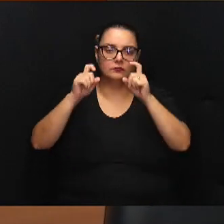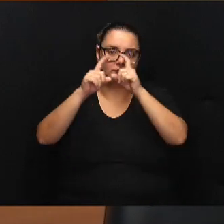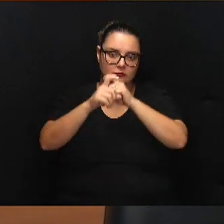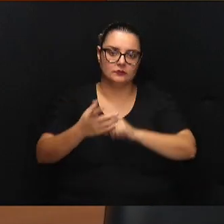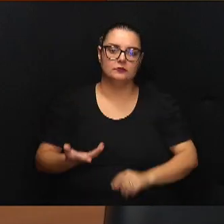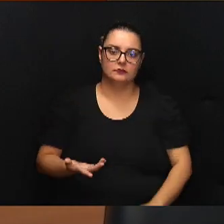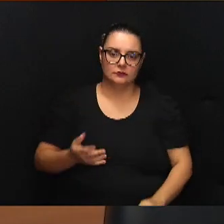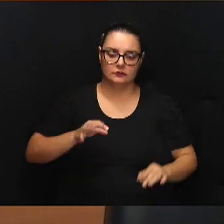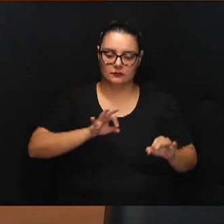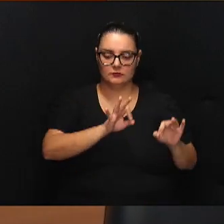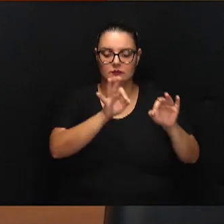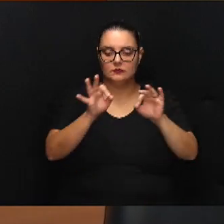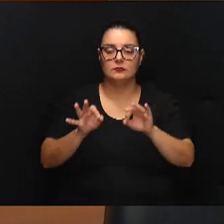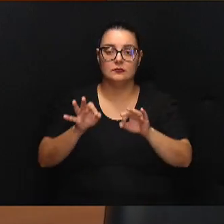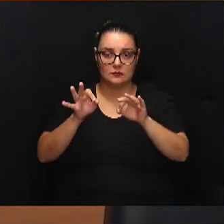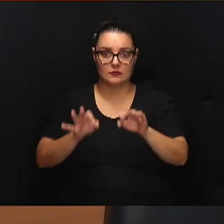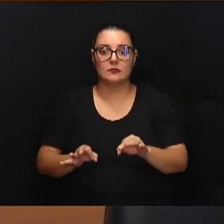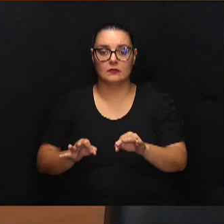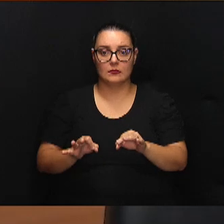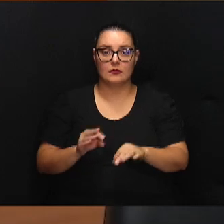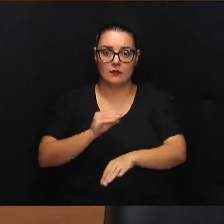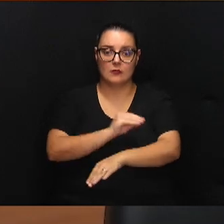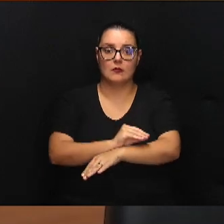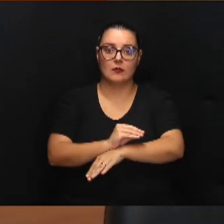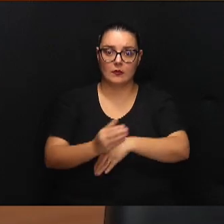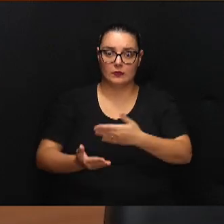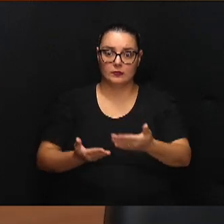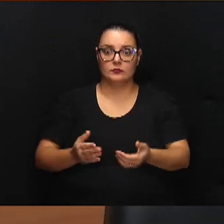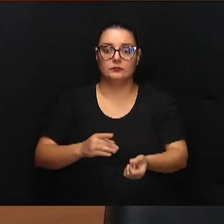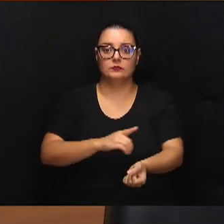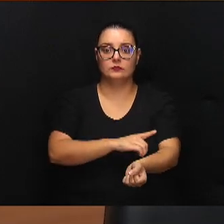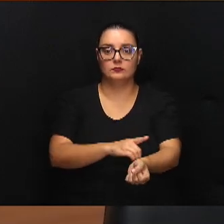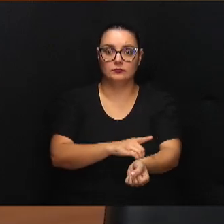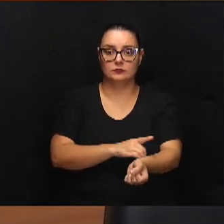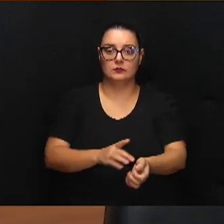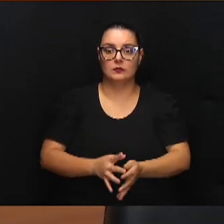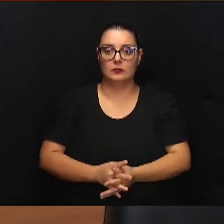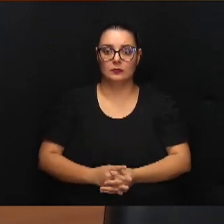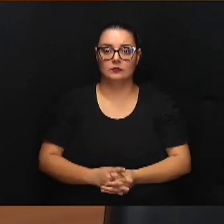um acompanhamento adequado para poder cuidar desse diabetes.